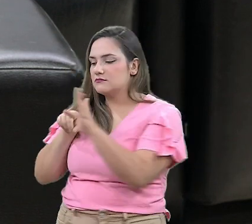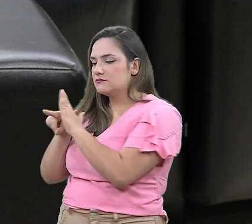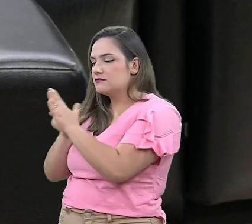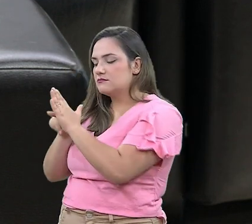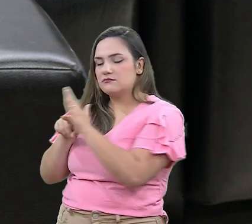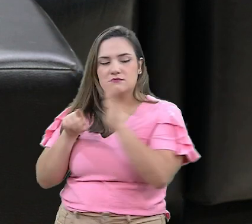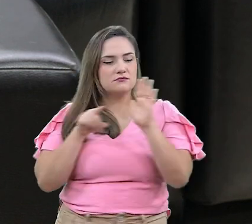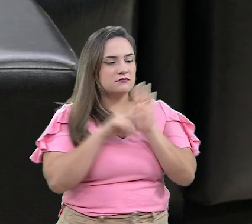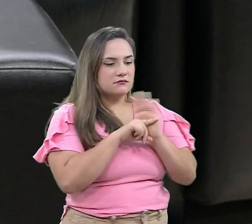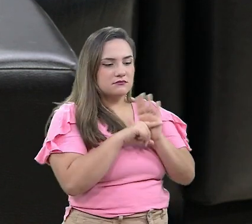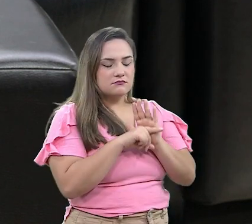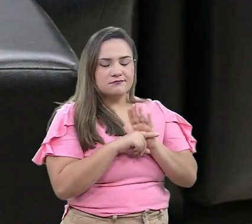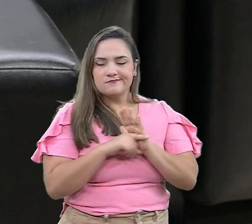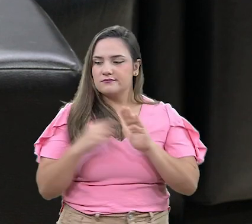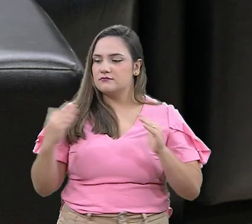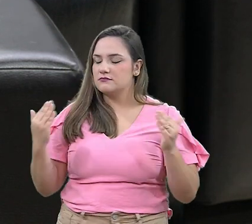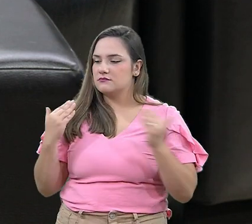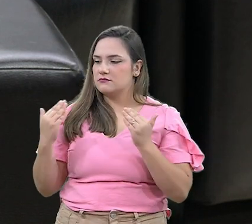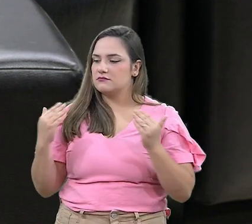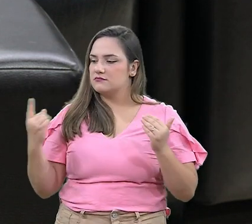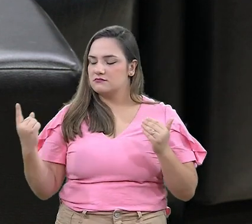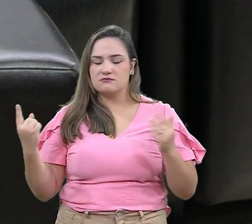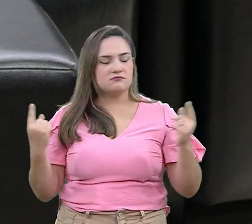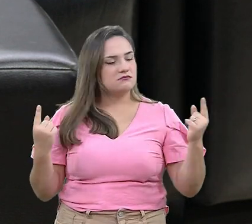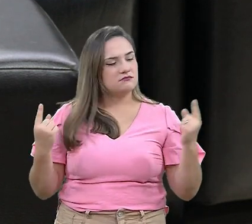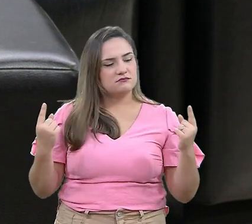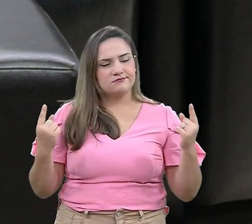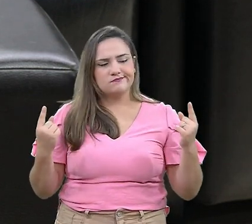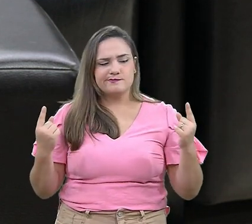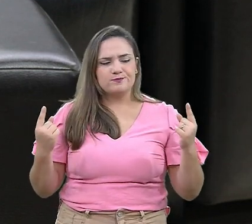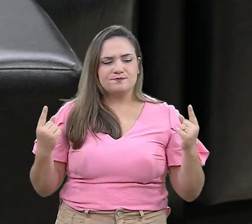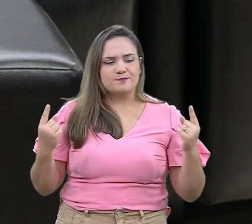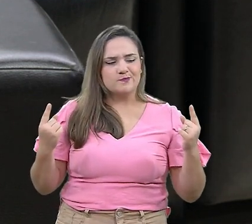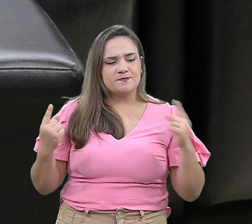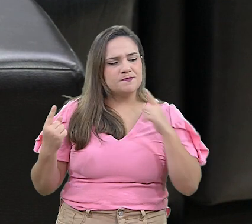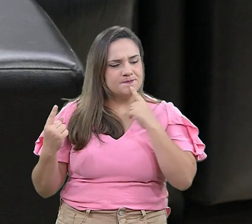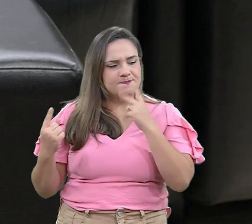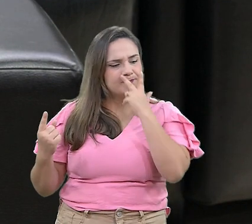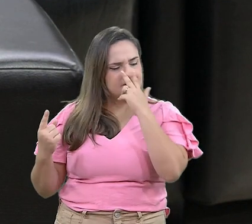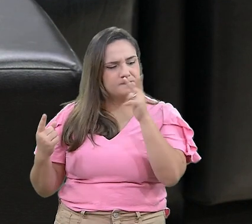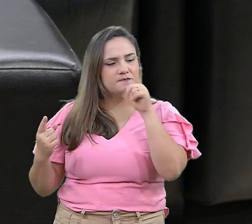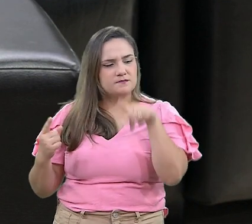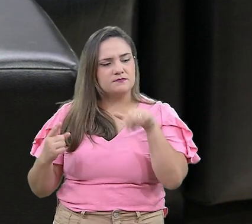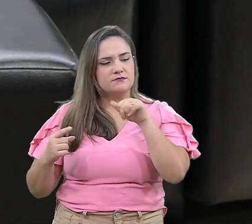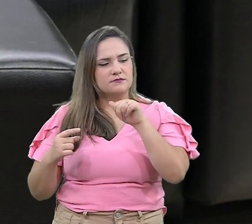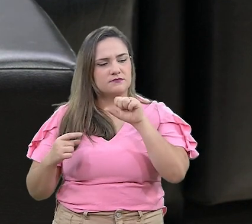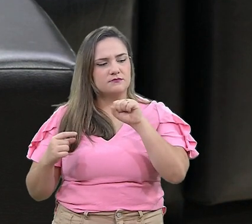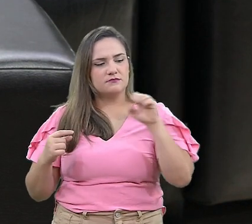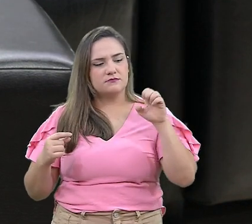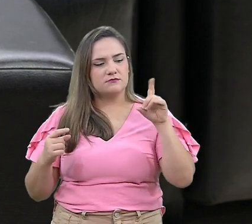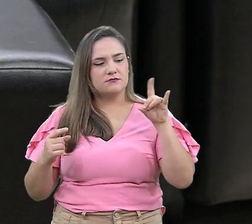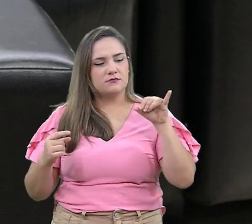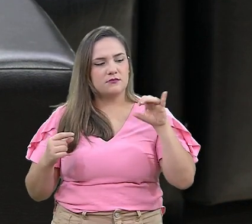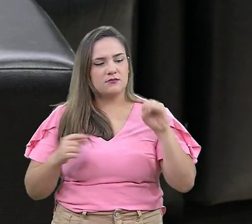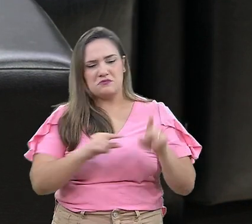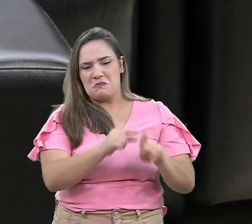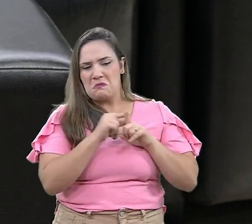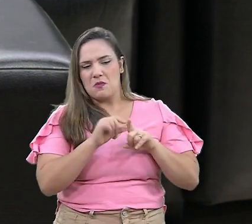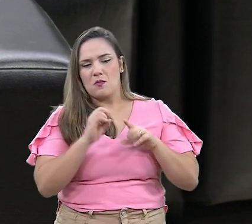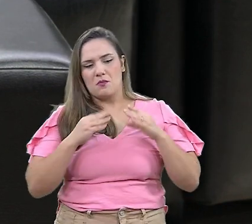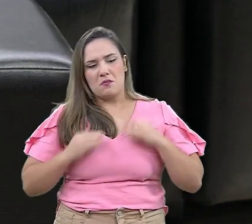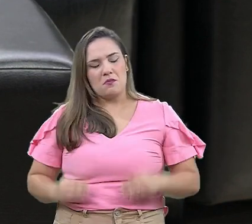cruzá-los e identificar se há alguma situação que indique indício de assédio em determinado